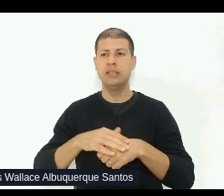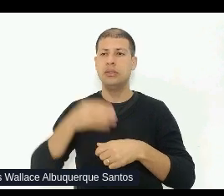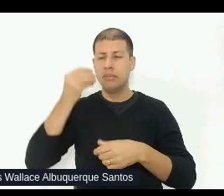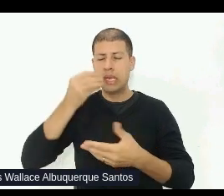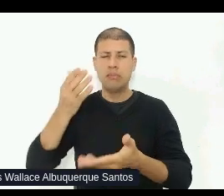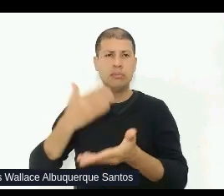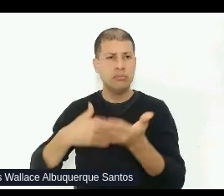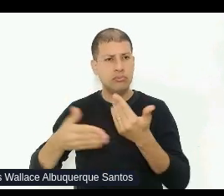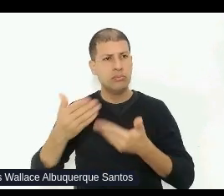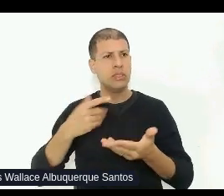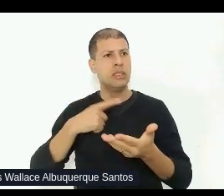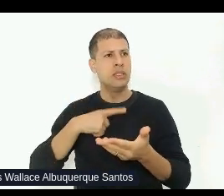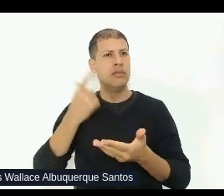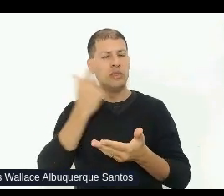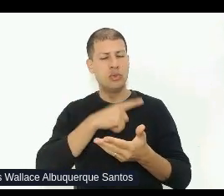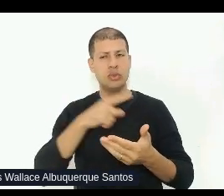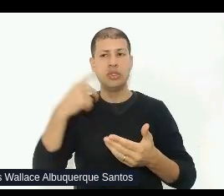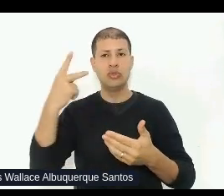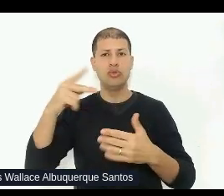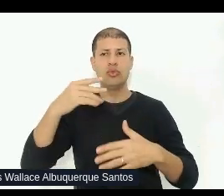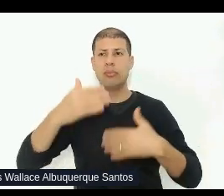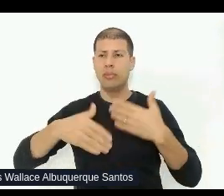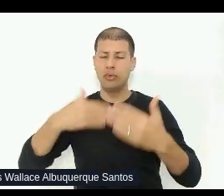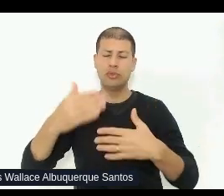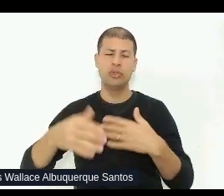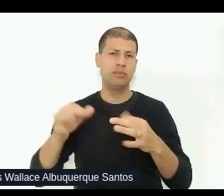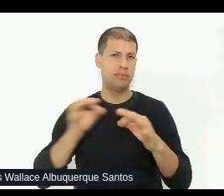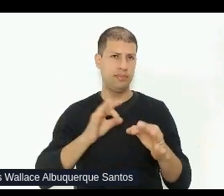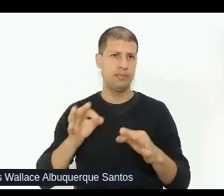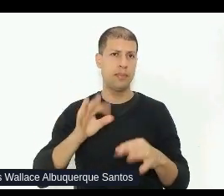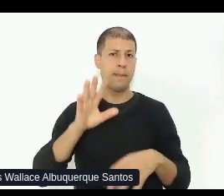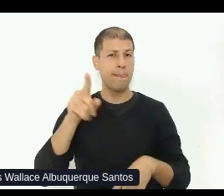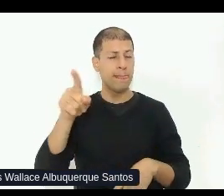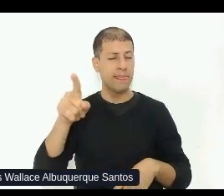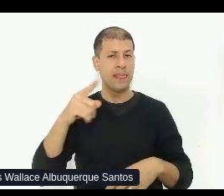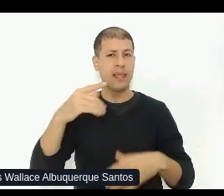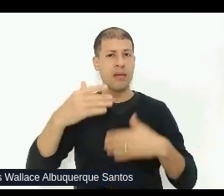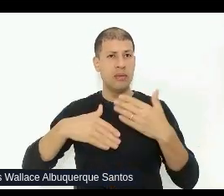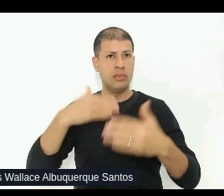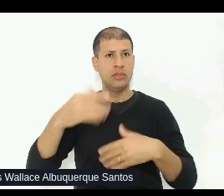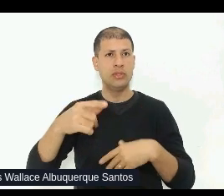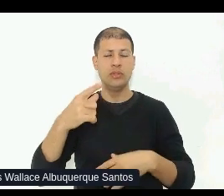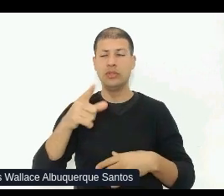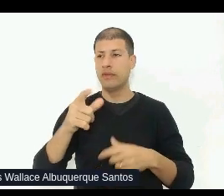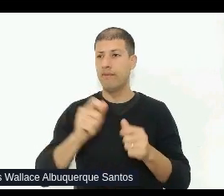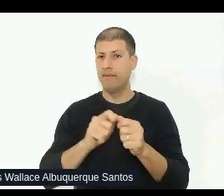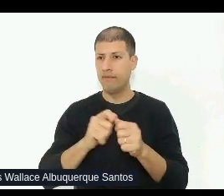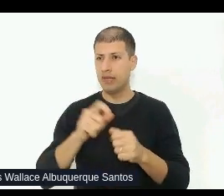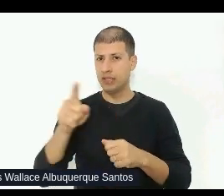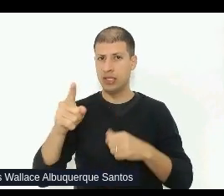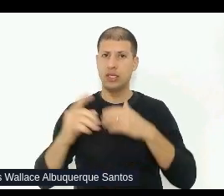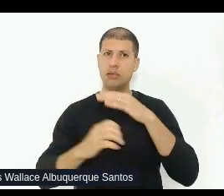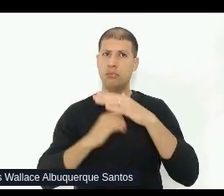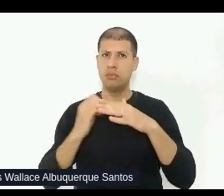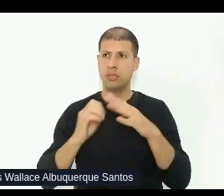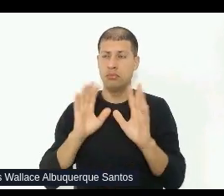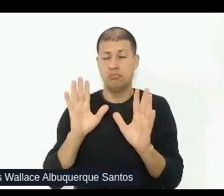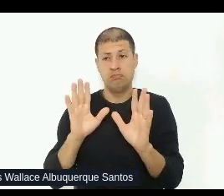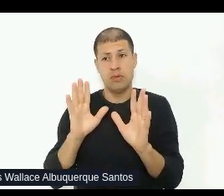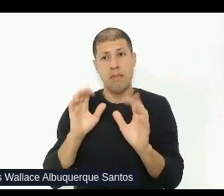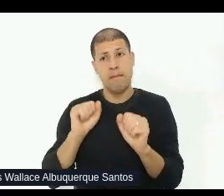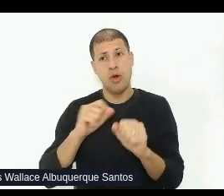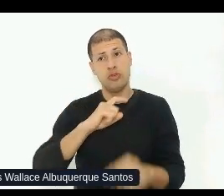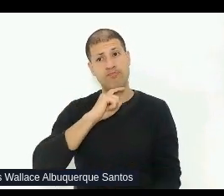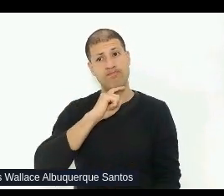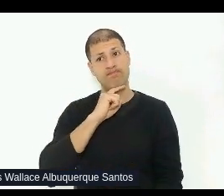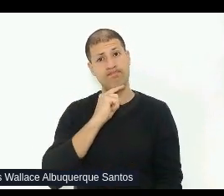e você vai conseguindo montar o seu processo. Não pode dizer, mas esse processo que você fez, será que não funciona para a minha empresa? Pode não funcionar. E é por